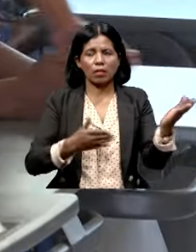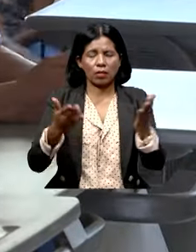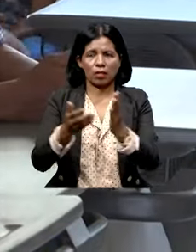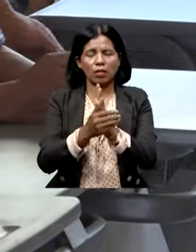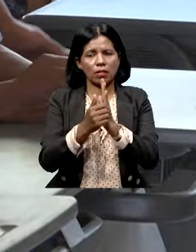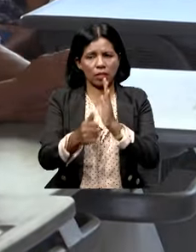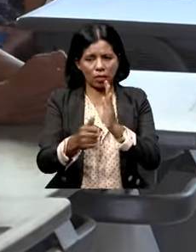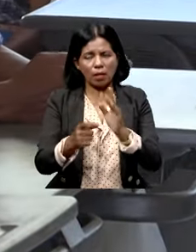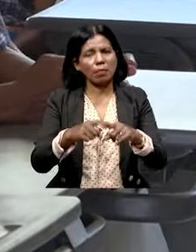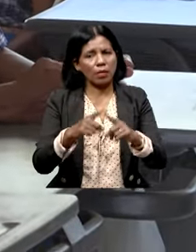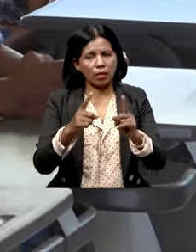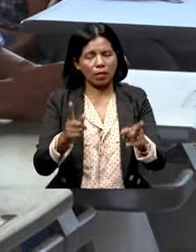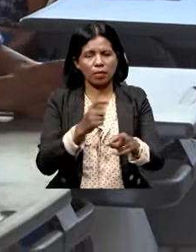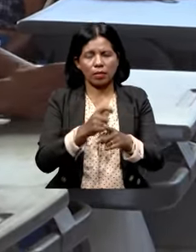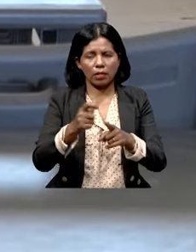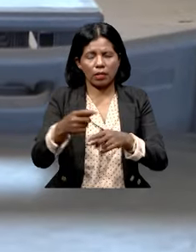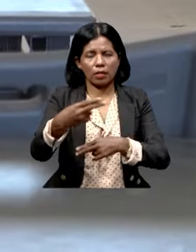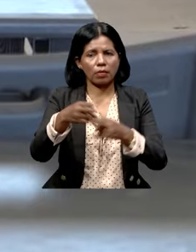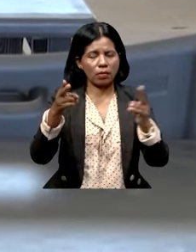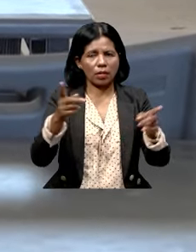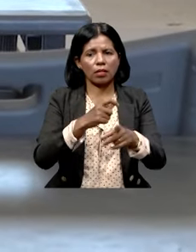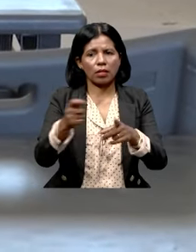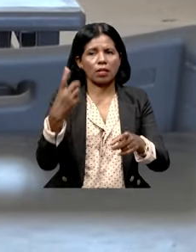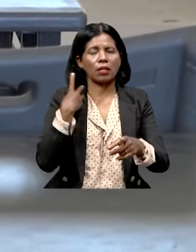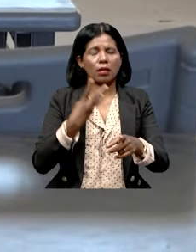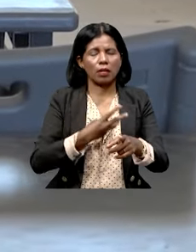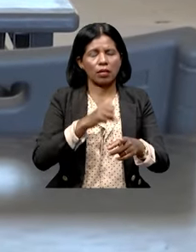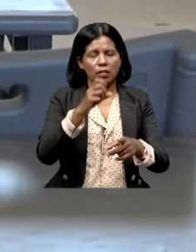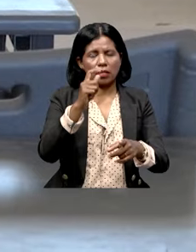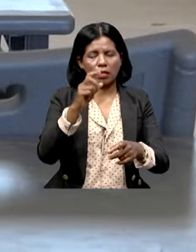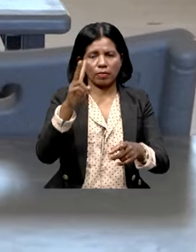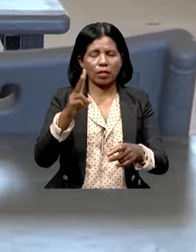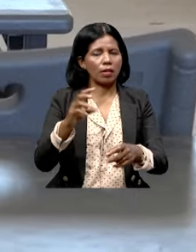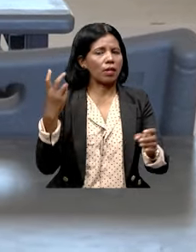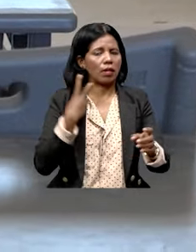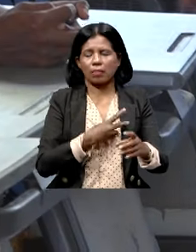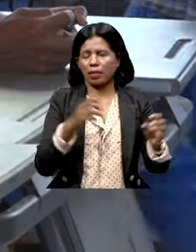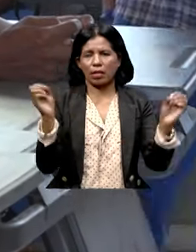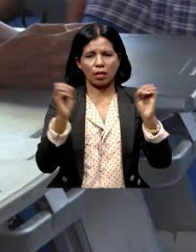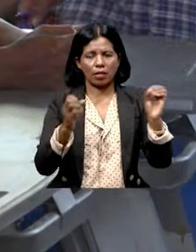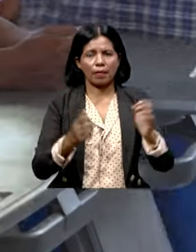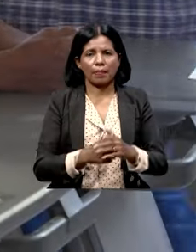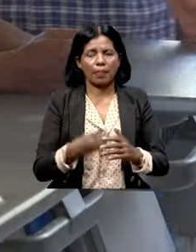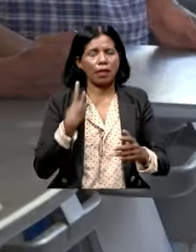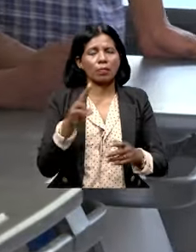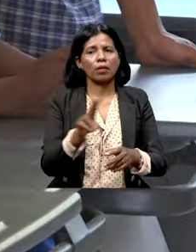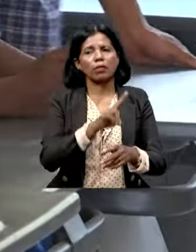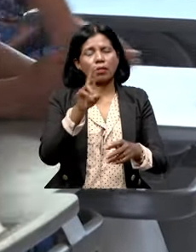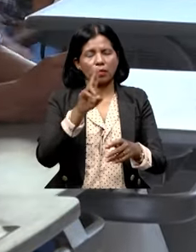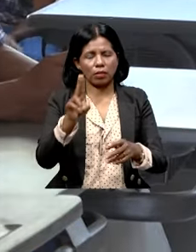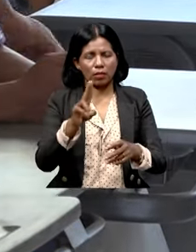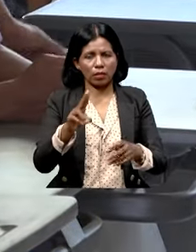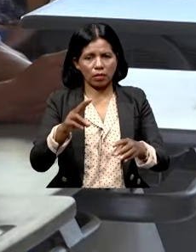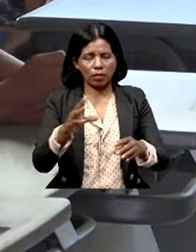vê, prática, sala prática, a mim, estive a relaxar durante a laia. Então, a minha prática, a mim, usa a moça, sala professor, isso